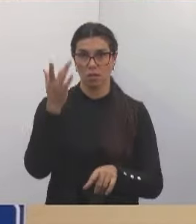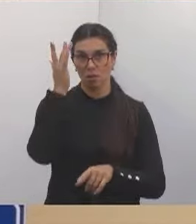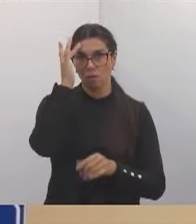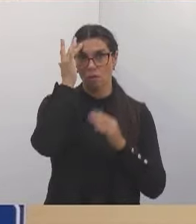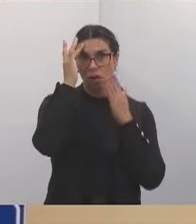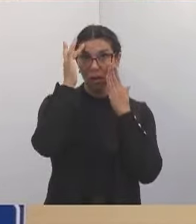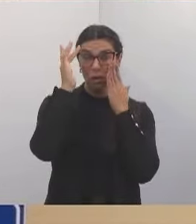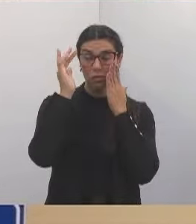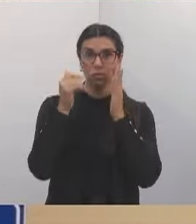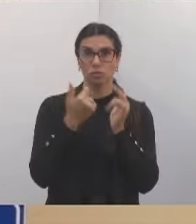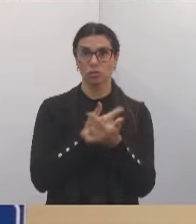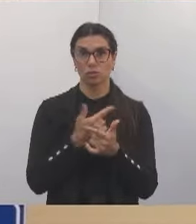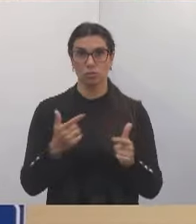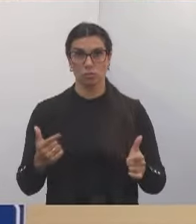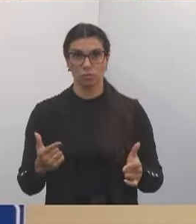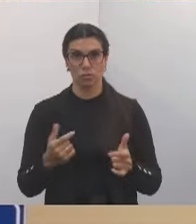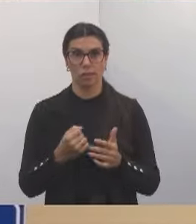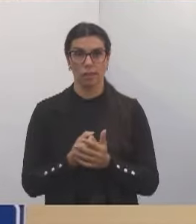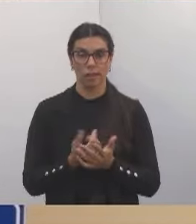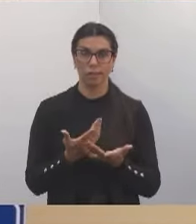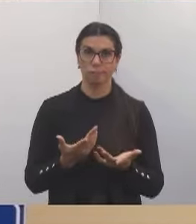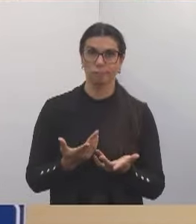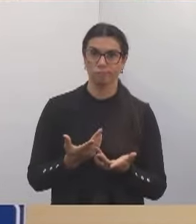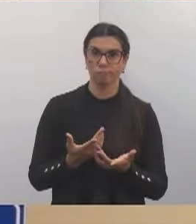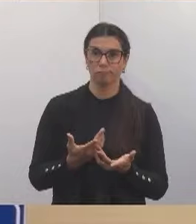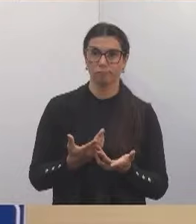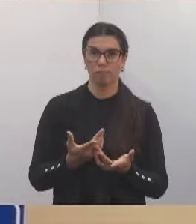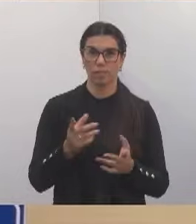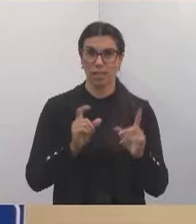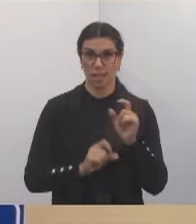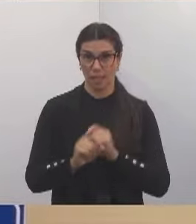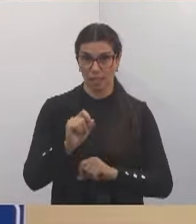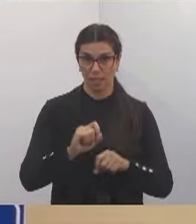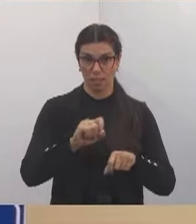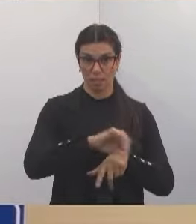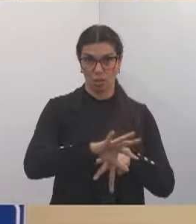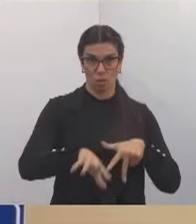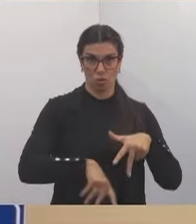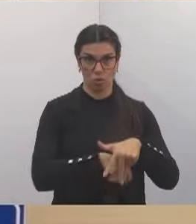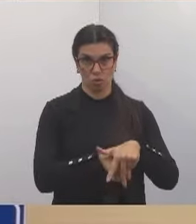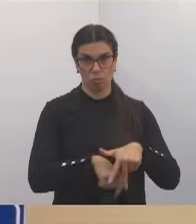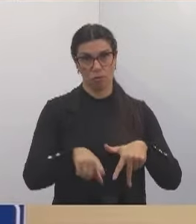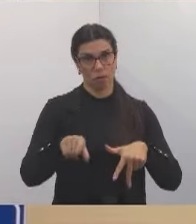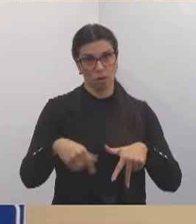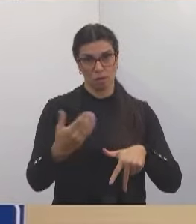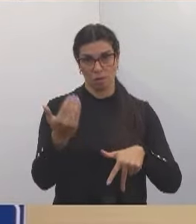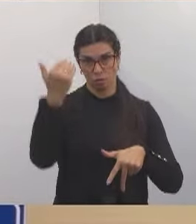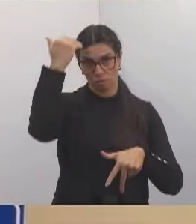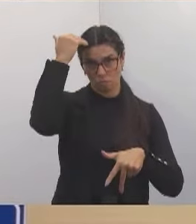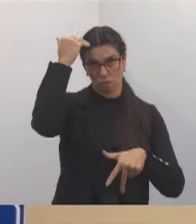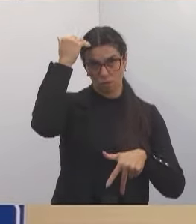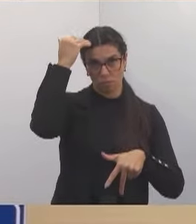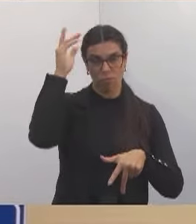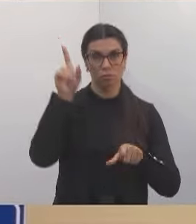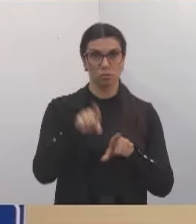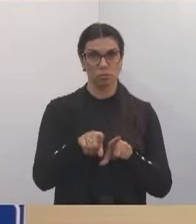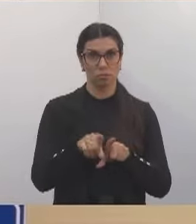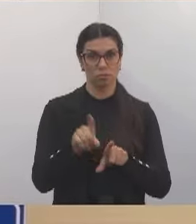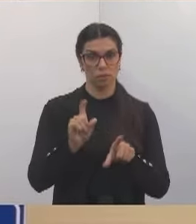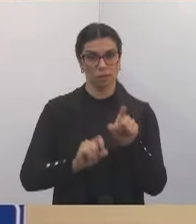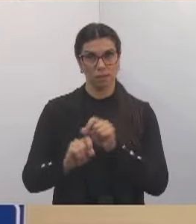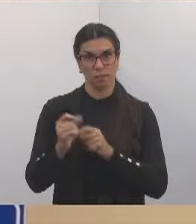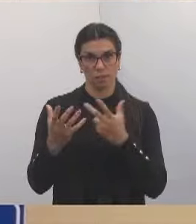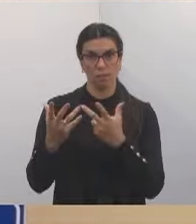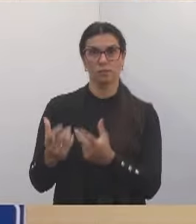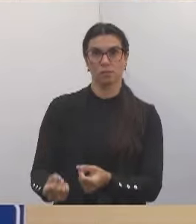que não existe meio certo. Eu acho que quem corrompe é tão culpado com quem aceita essa